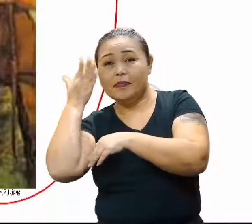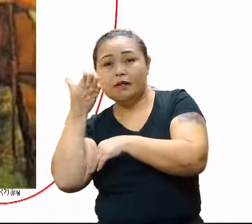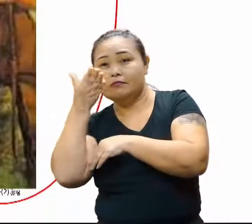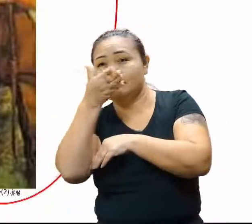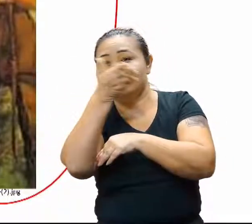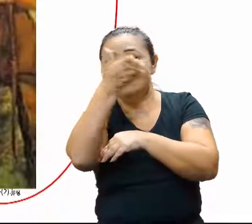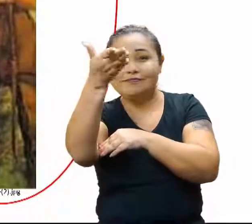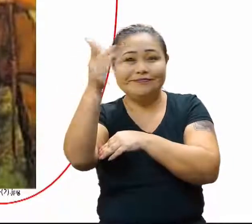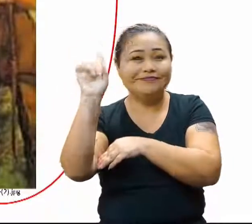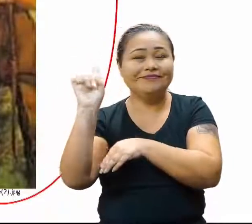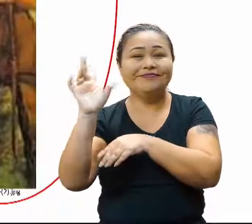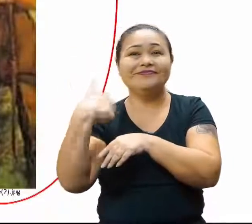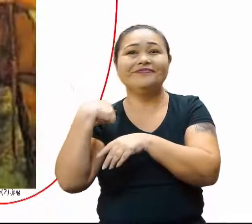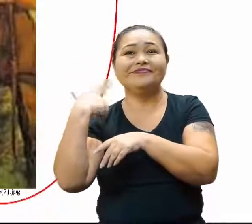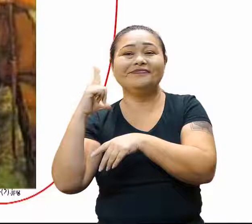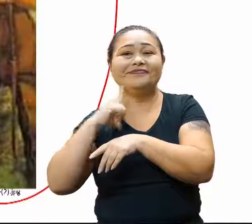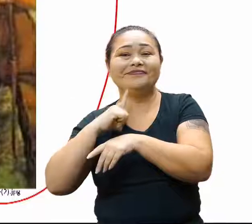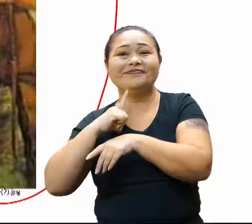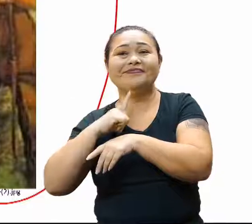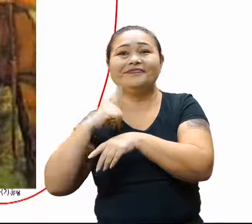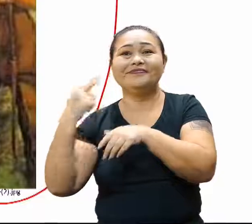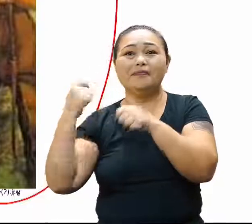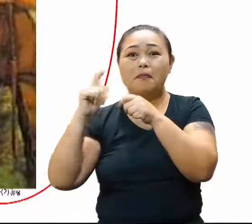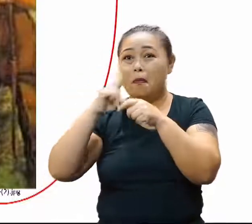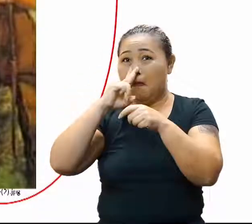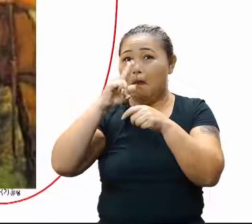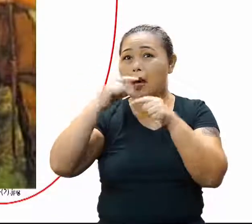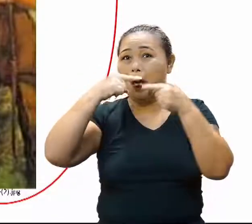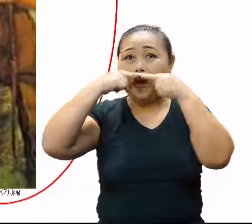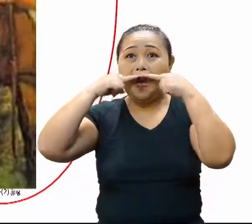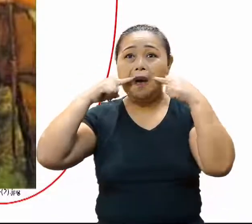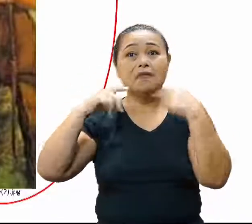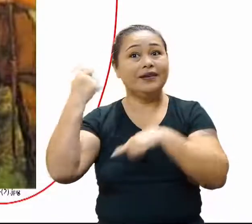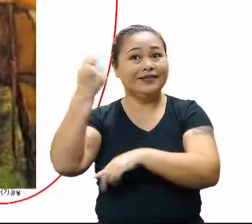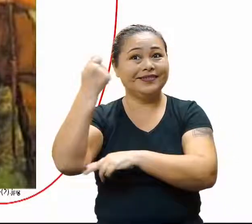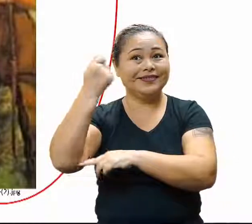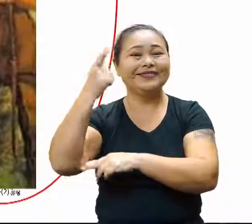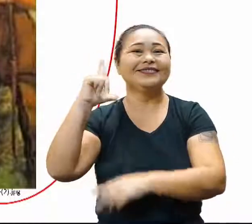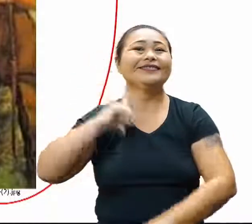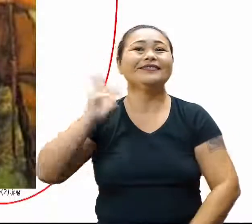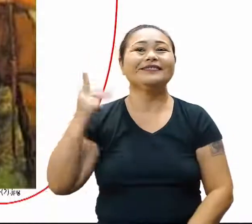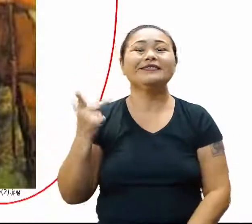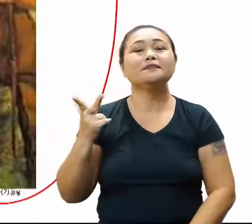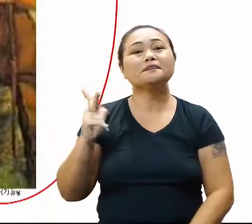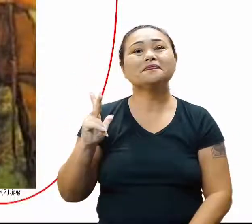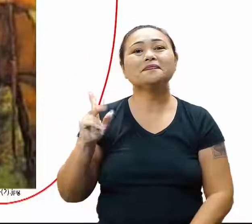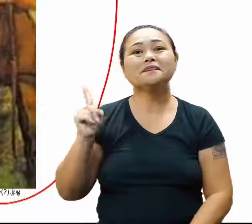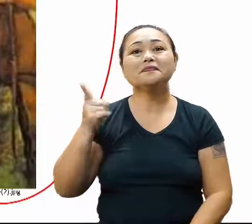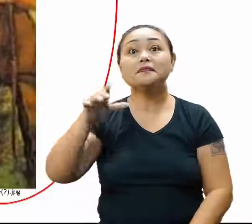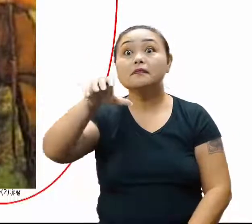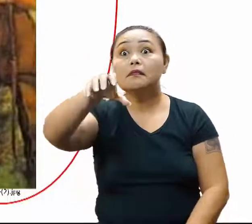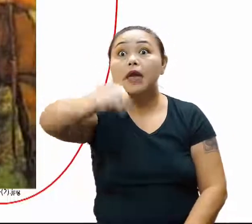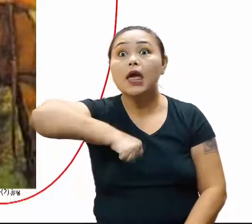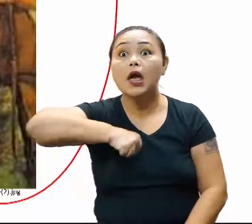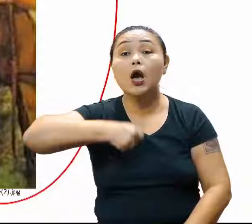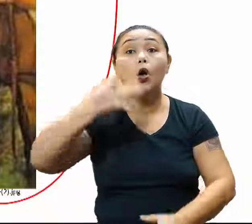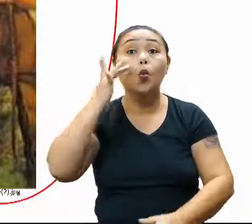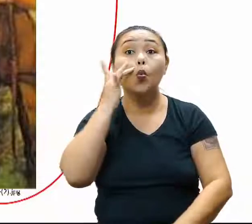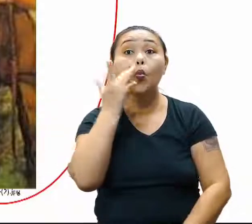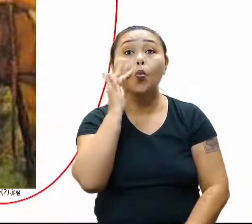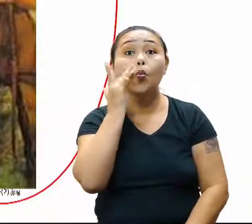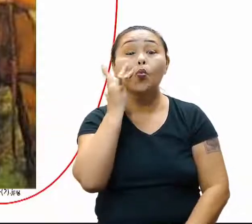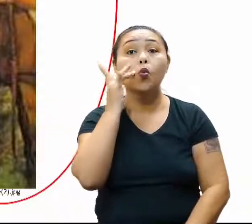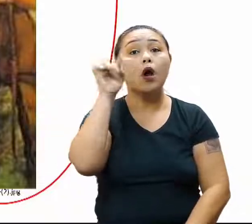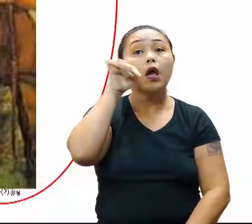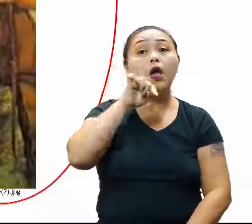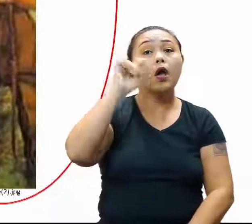né? Tá mais para o gaúcho, com esse bigode dele também. Eles estão ali recolhendo o ouro que o negro